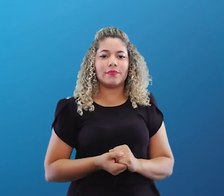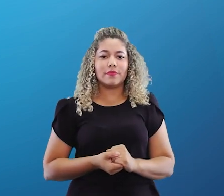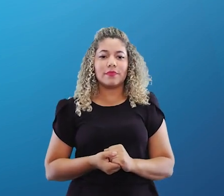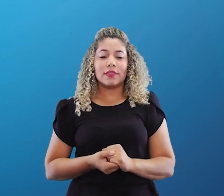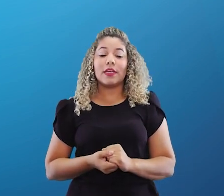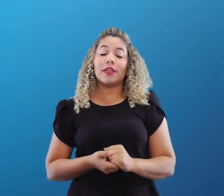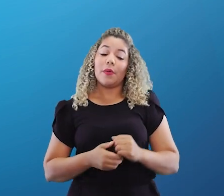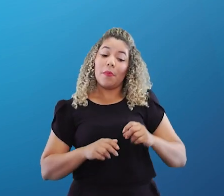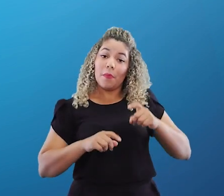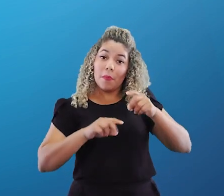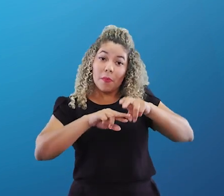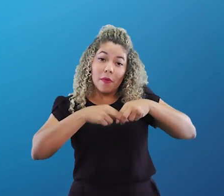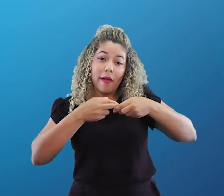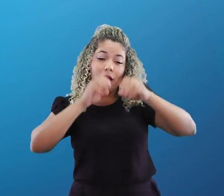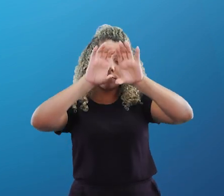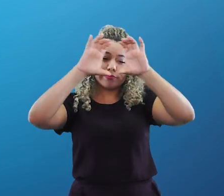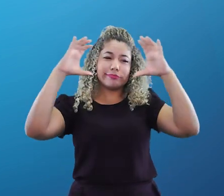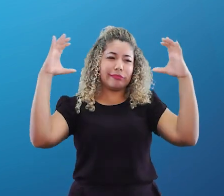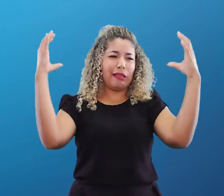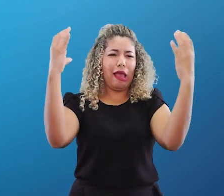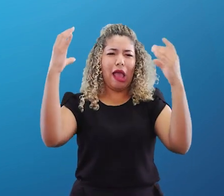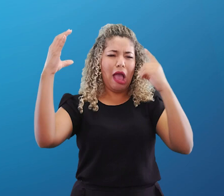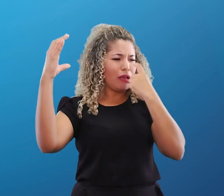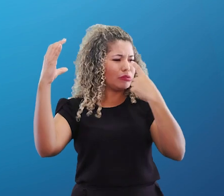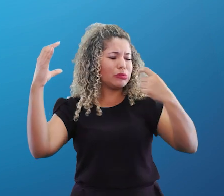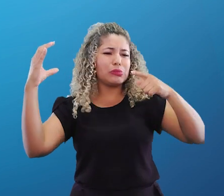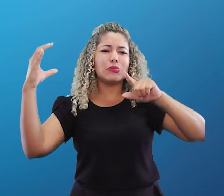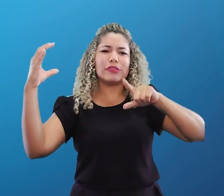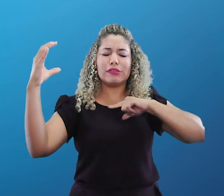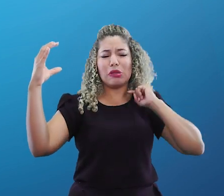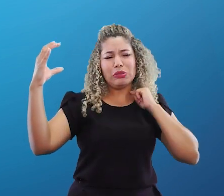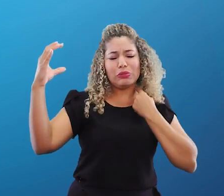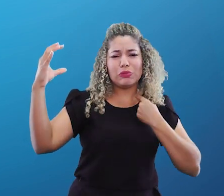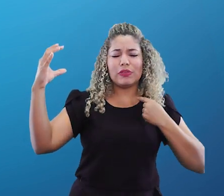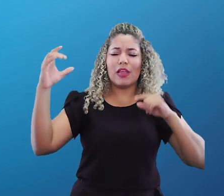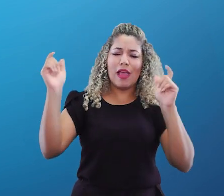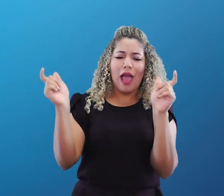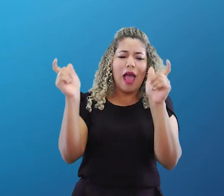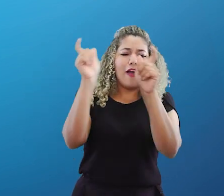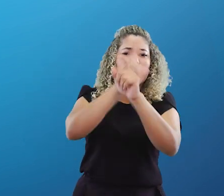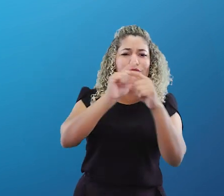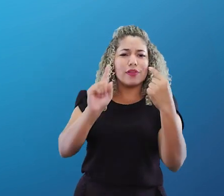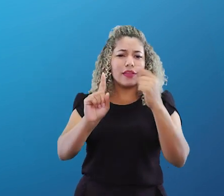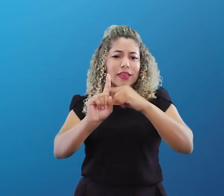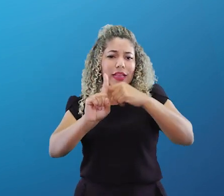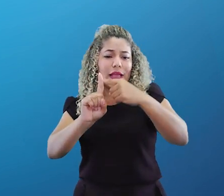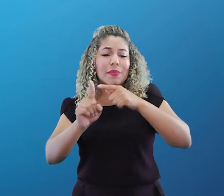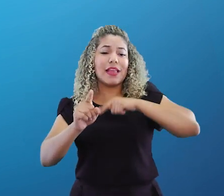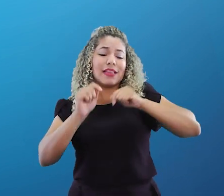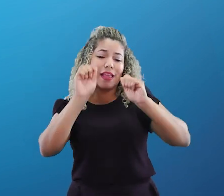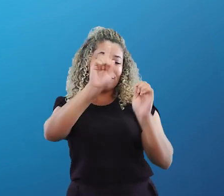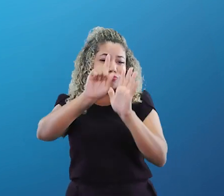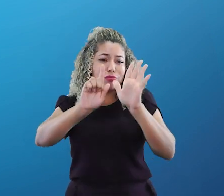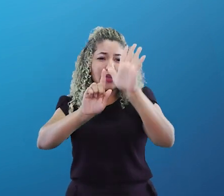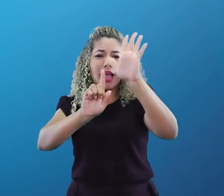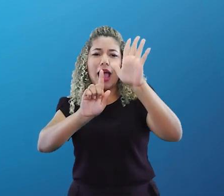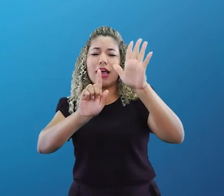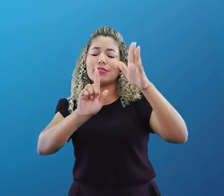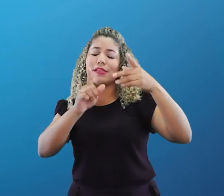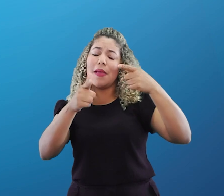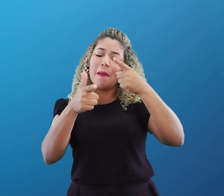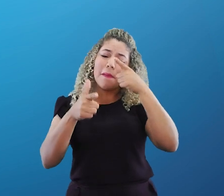Devido à poluição atmosférica, nós tivemos muitos problemas relacionados à imersão, ou seja, nós temos muitos gases tóxicos na